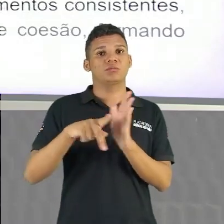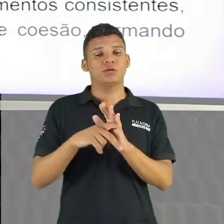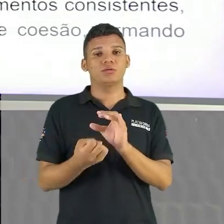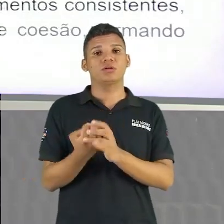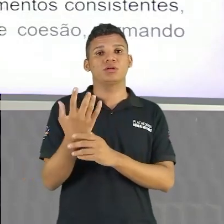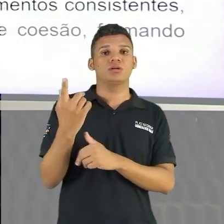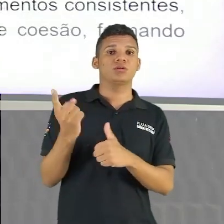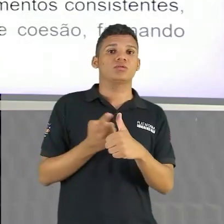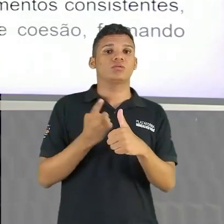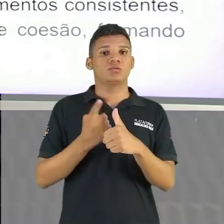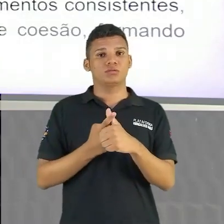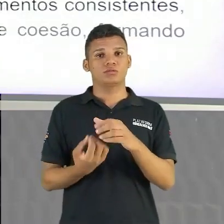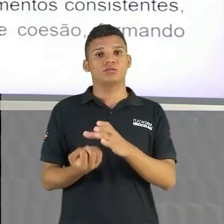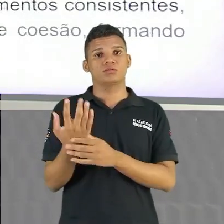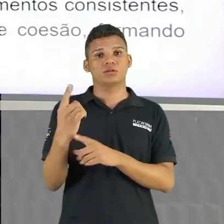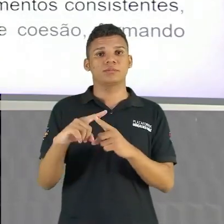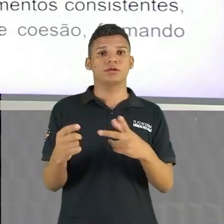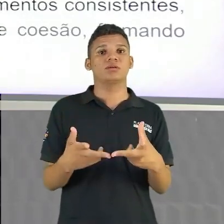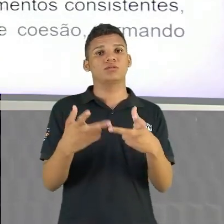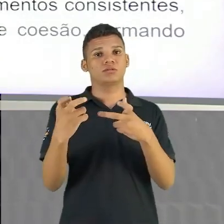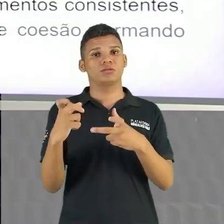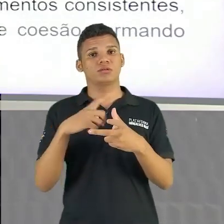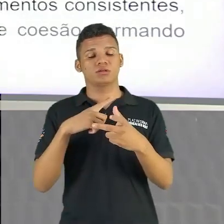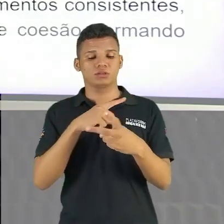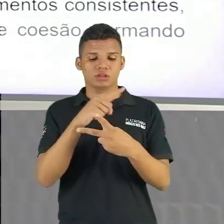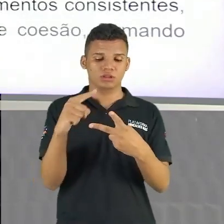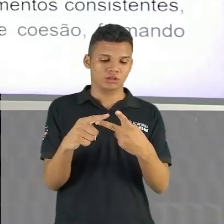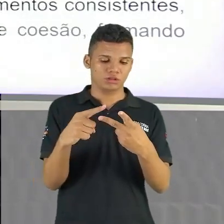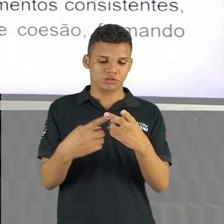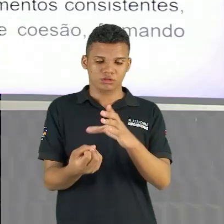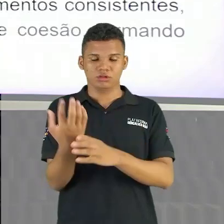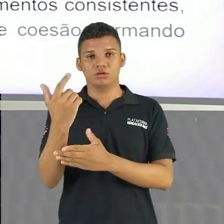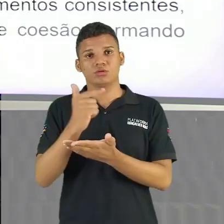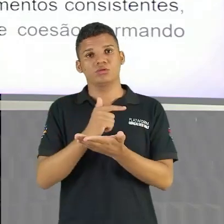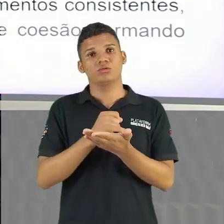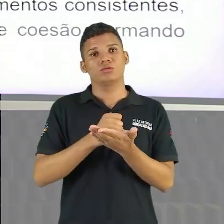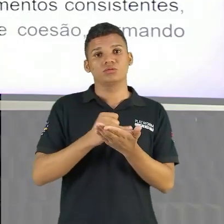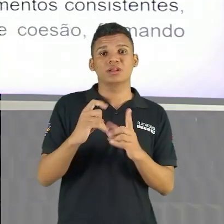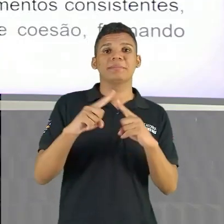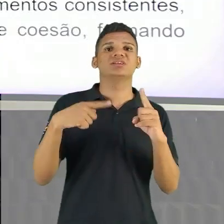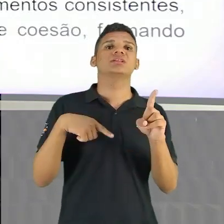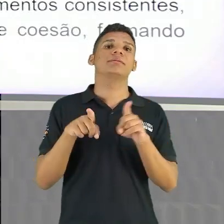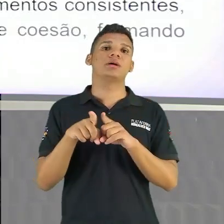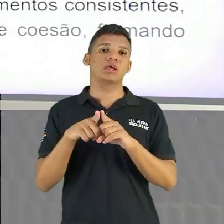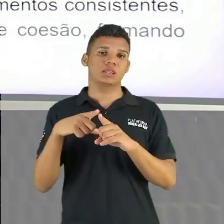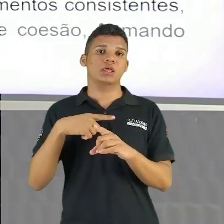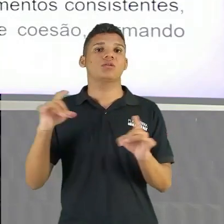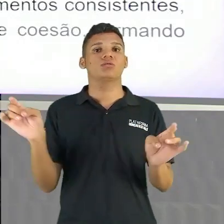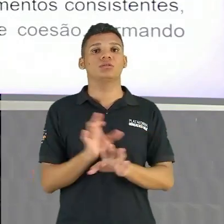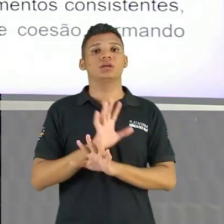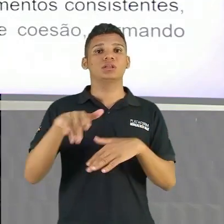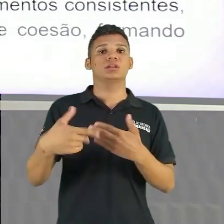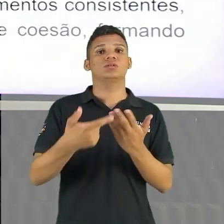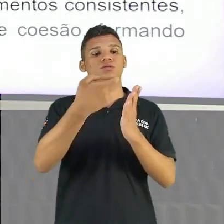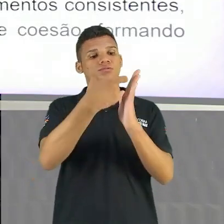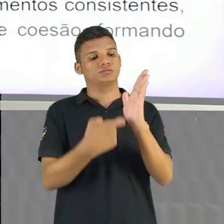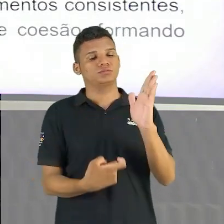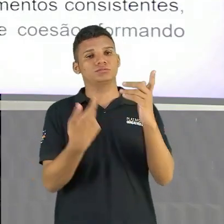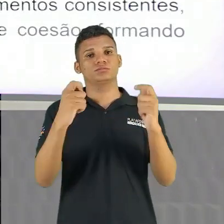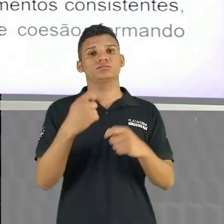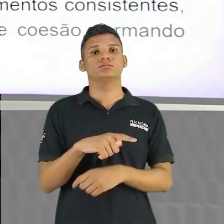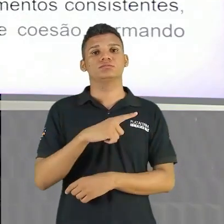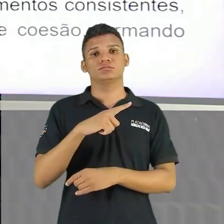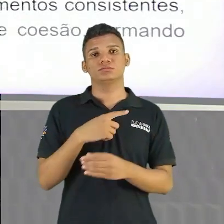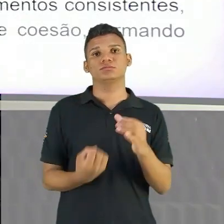um que por sua vez se liga ao desenvolvimento dois e se liga a conclusão então o seu texto precisa ter uma linha de